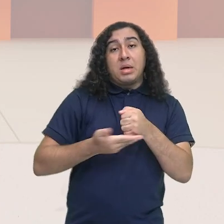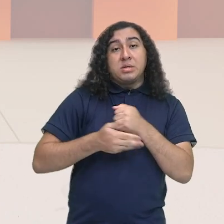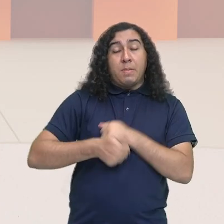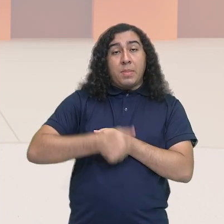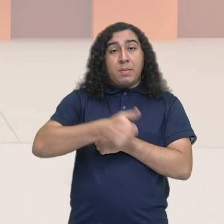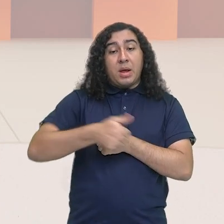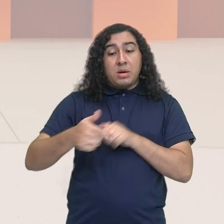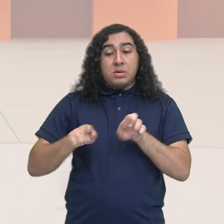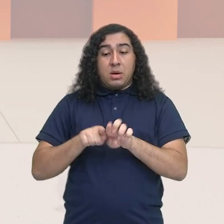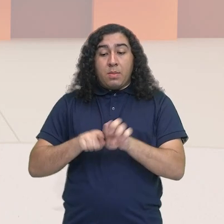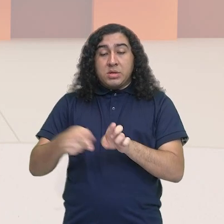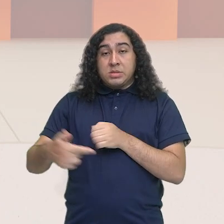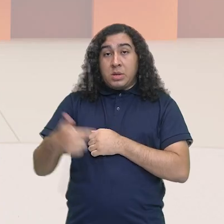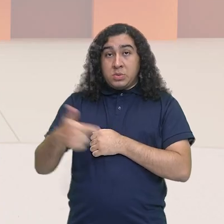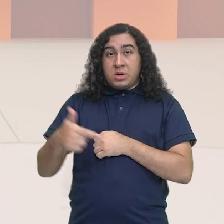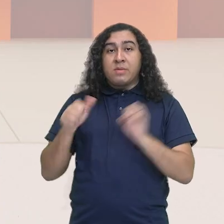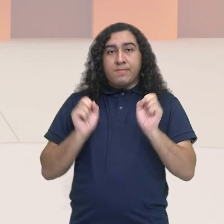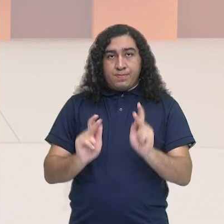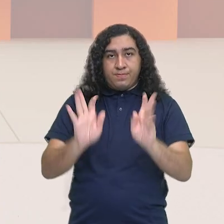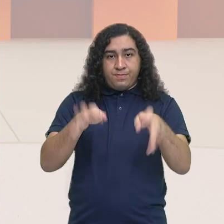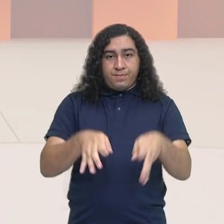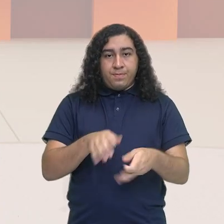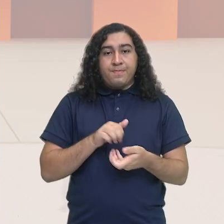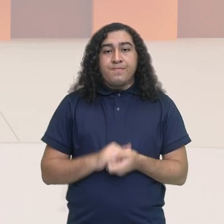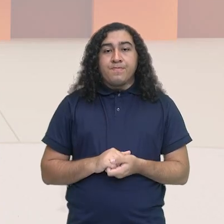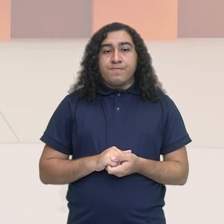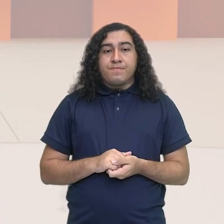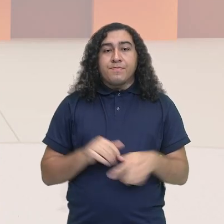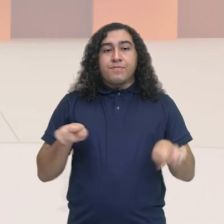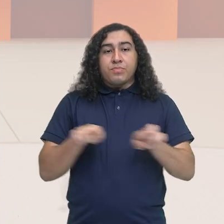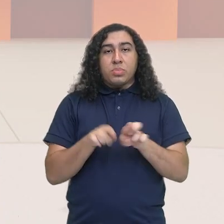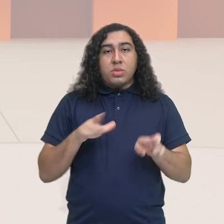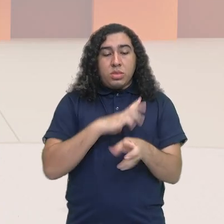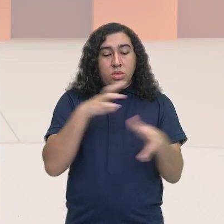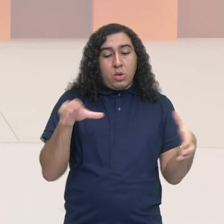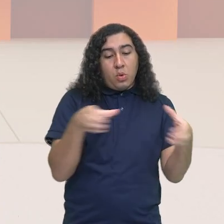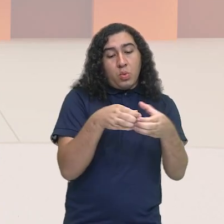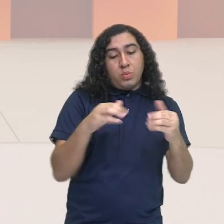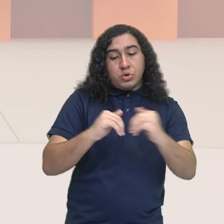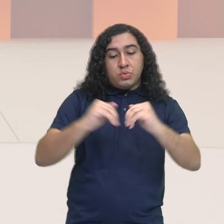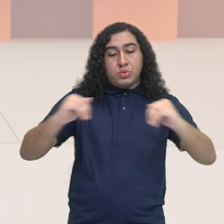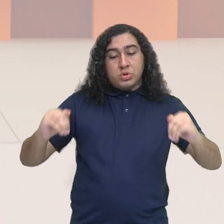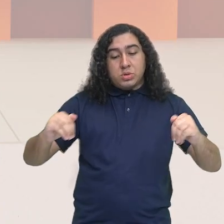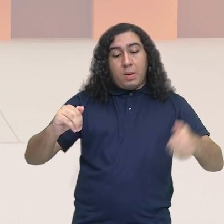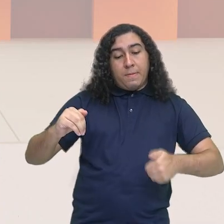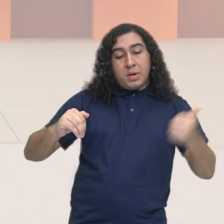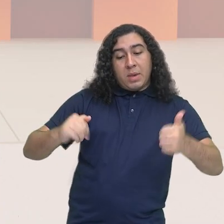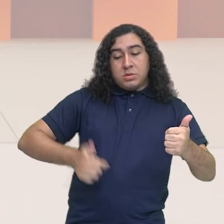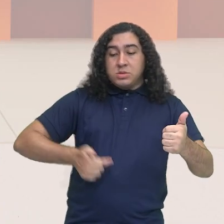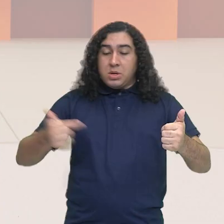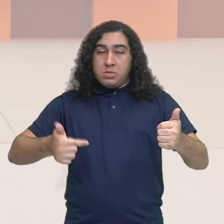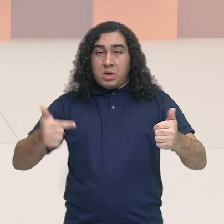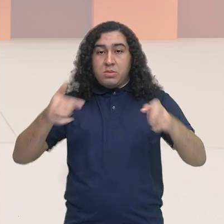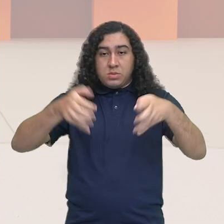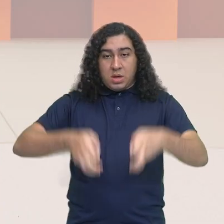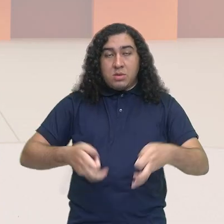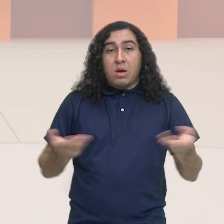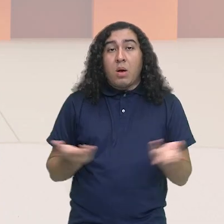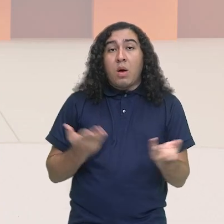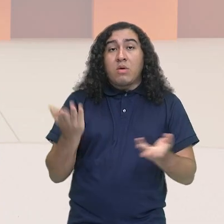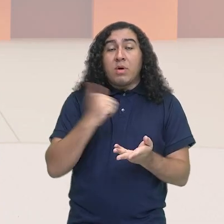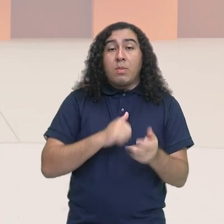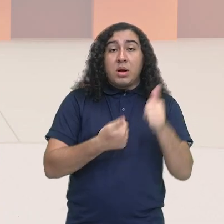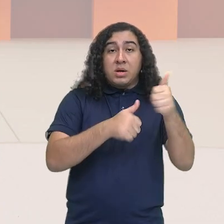secundária. Né? Muito bem. E aí nós temos os grupos sociais que estão divididos também em grupo primário e grupo secundário. Vamos ver então os